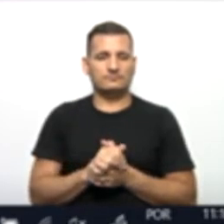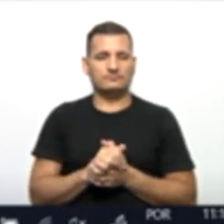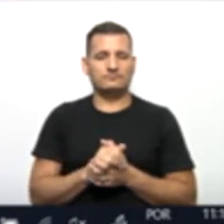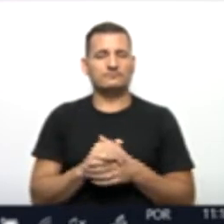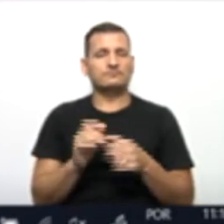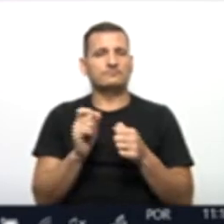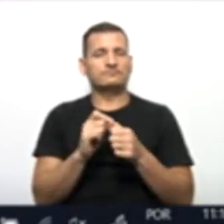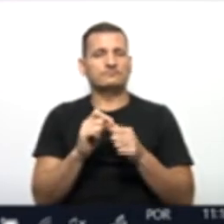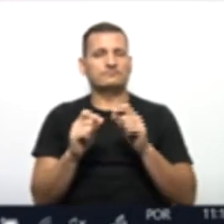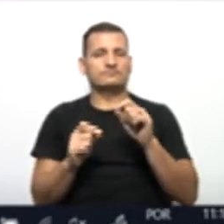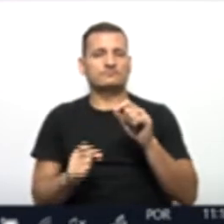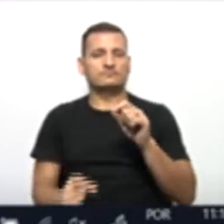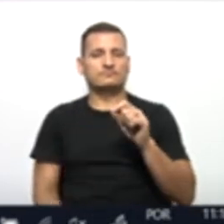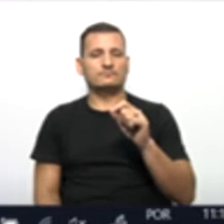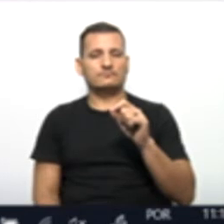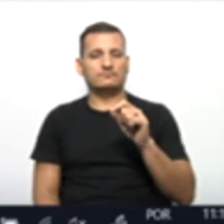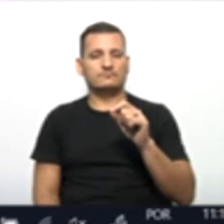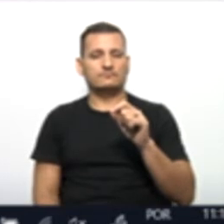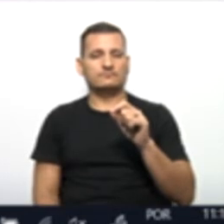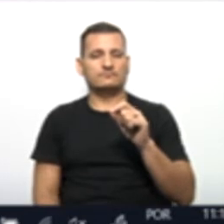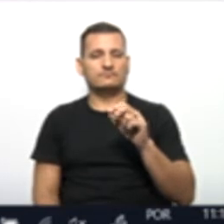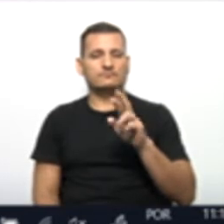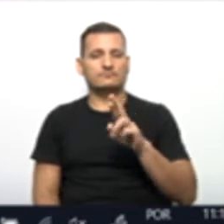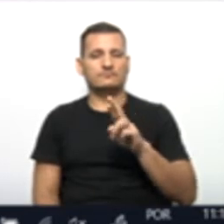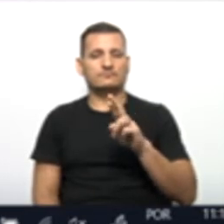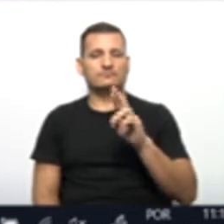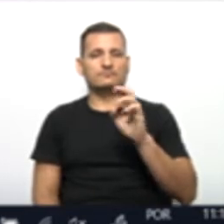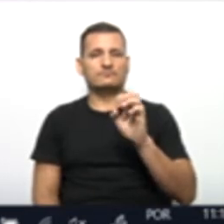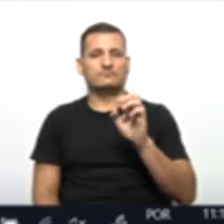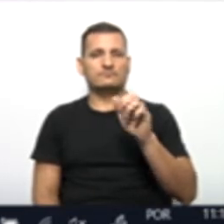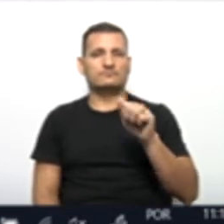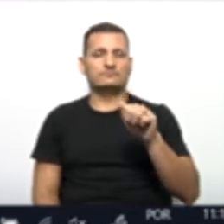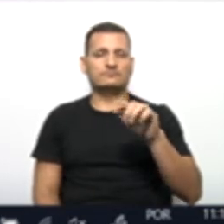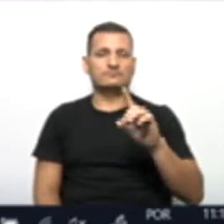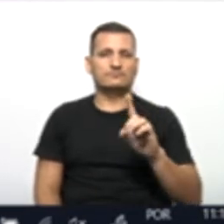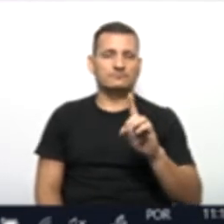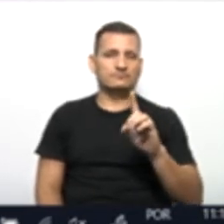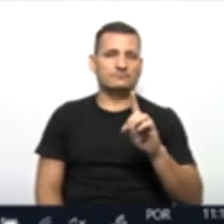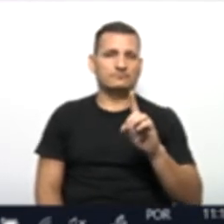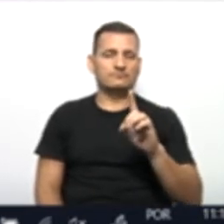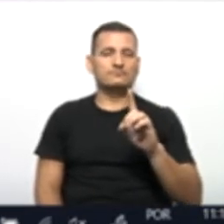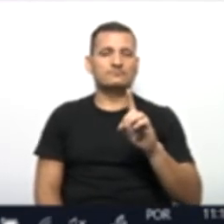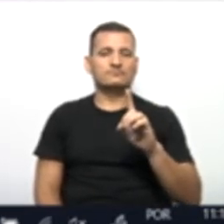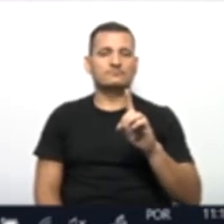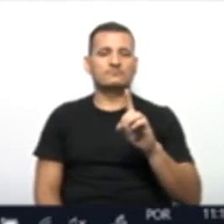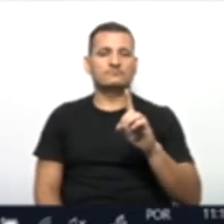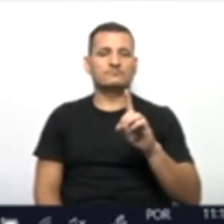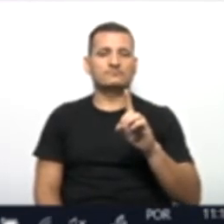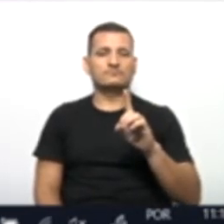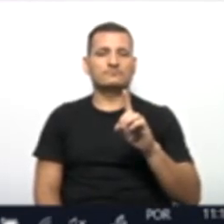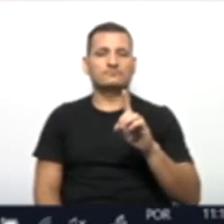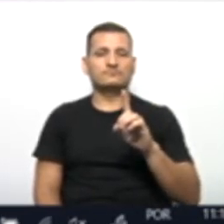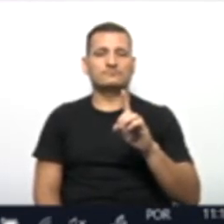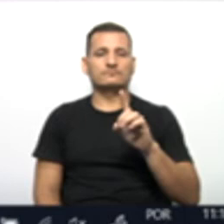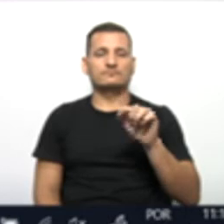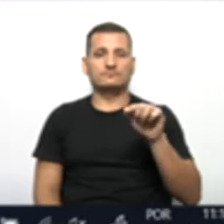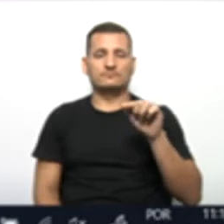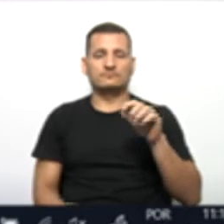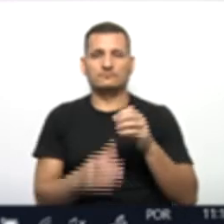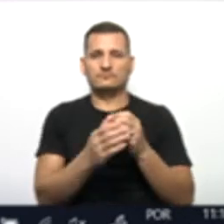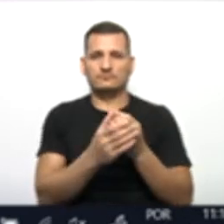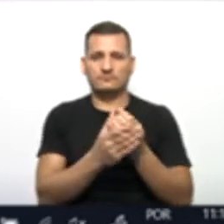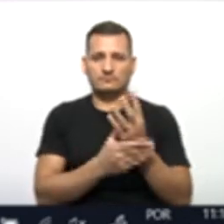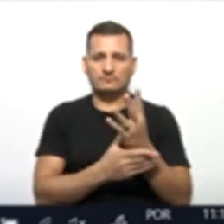ride eu vou ver os contatos da minha página não da minha tabela então o que ele vai criar a rota